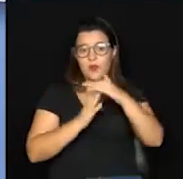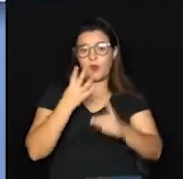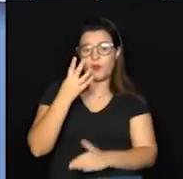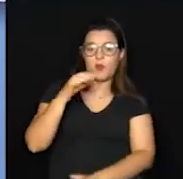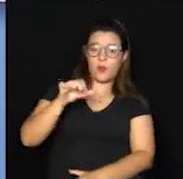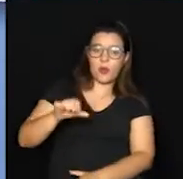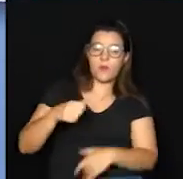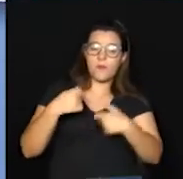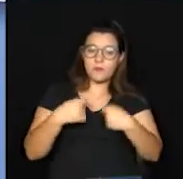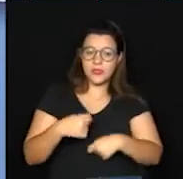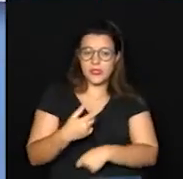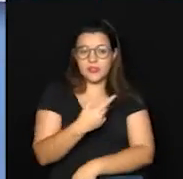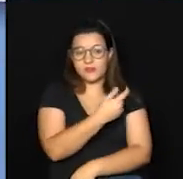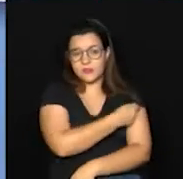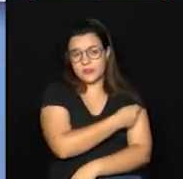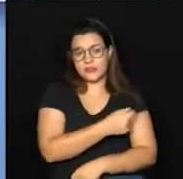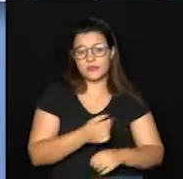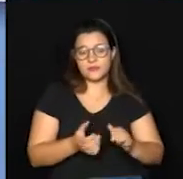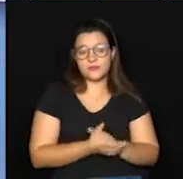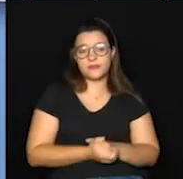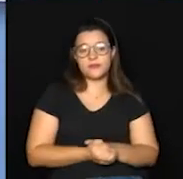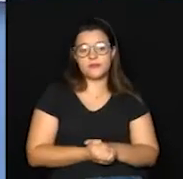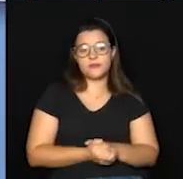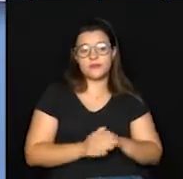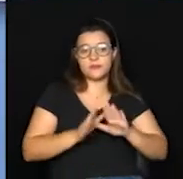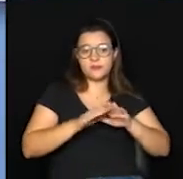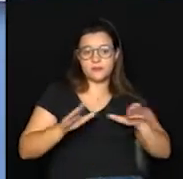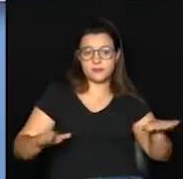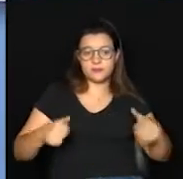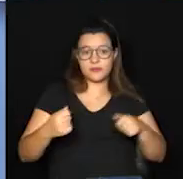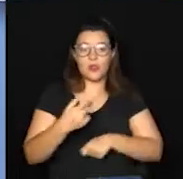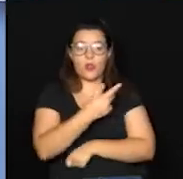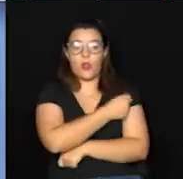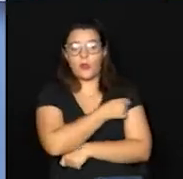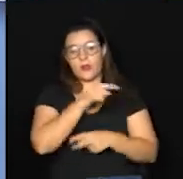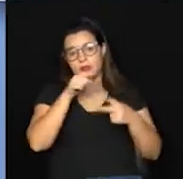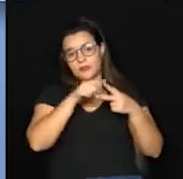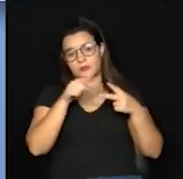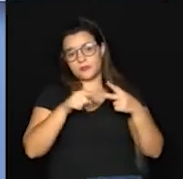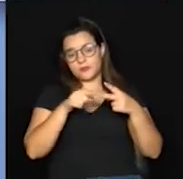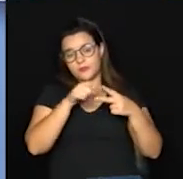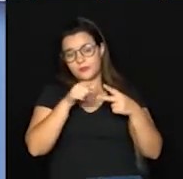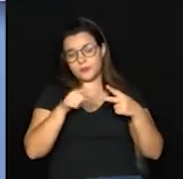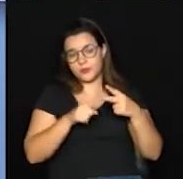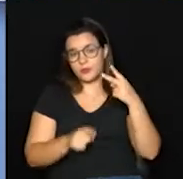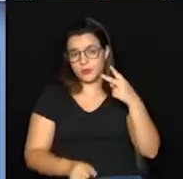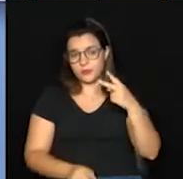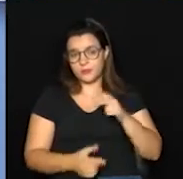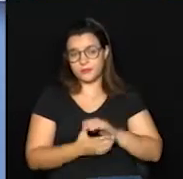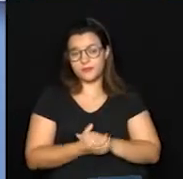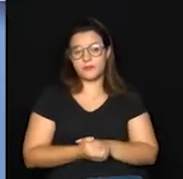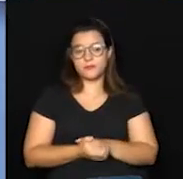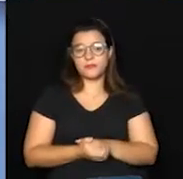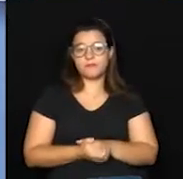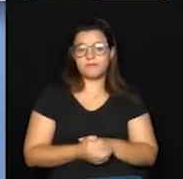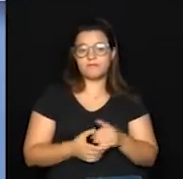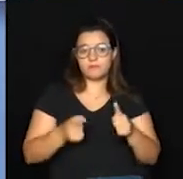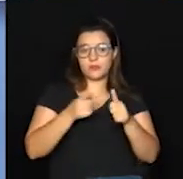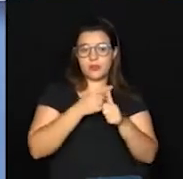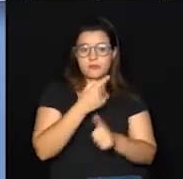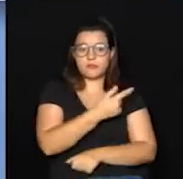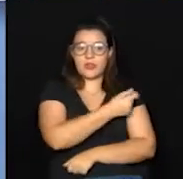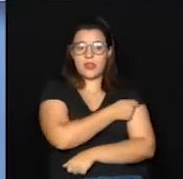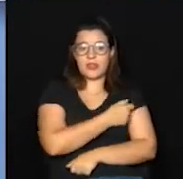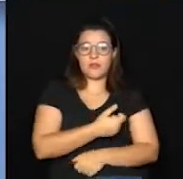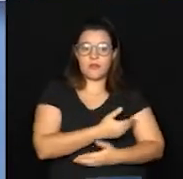devem ser vacinadas. As crianças devem tomar 2 doses válidas da vacina de sarampo, sendo a primeira aos